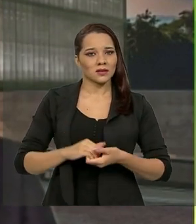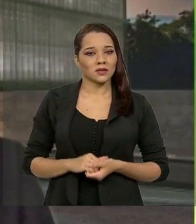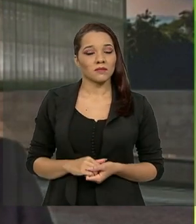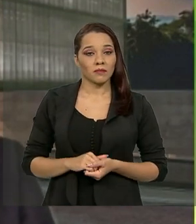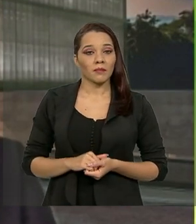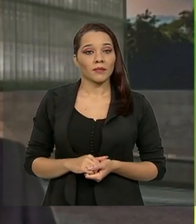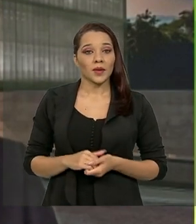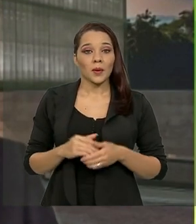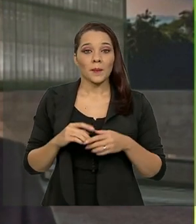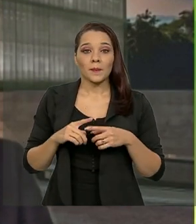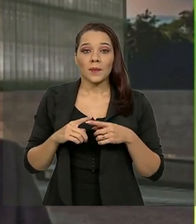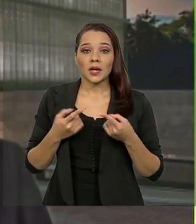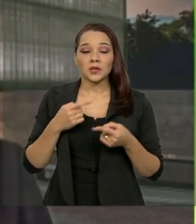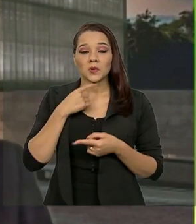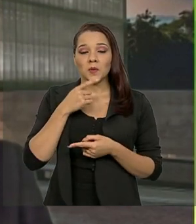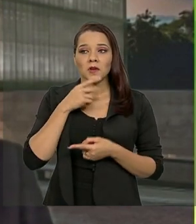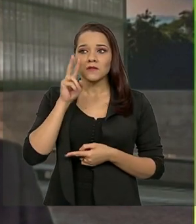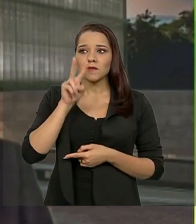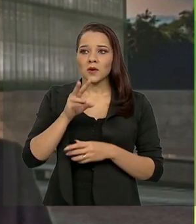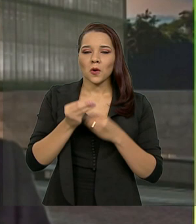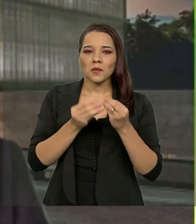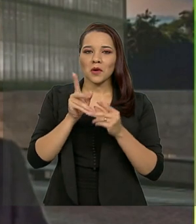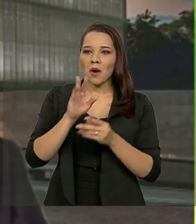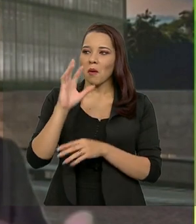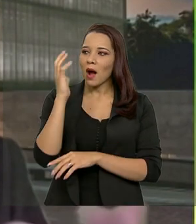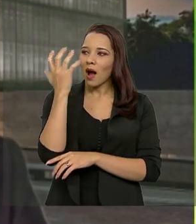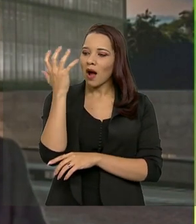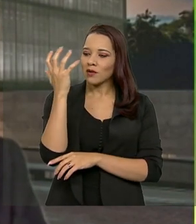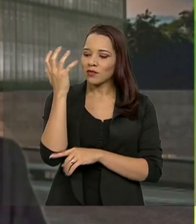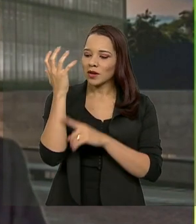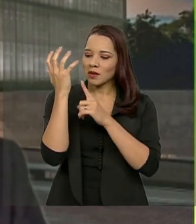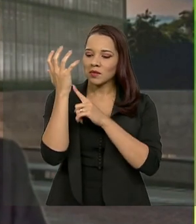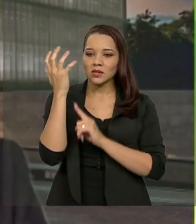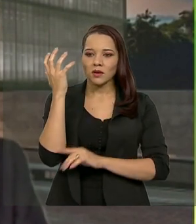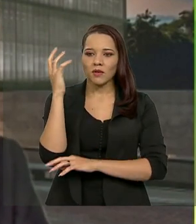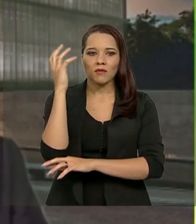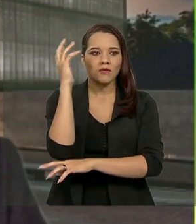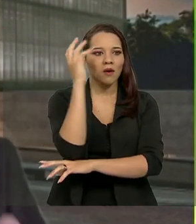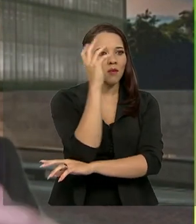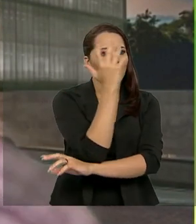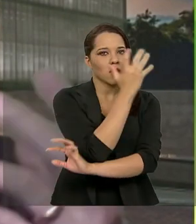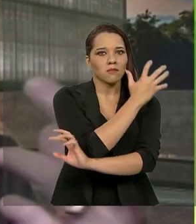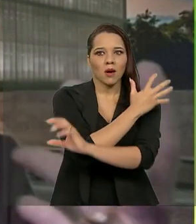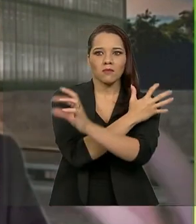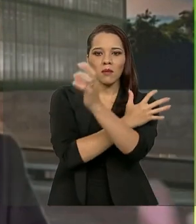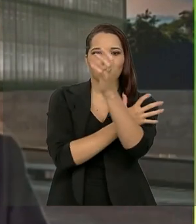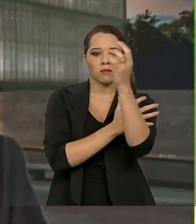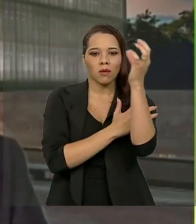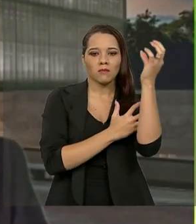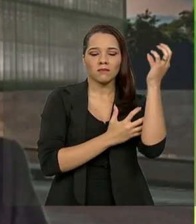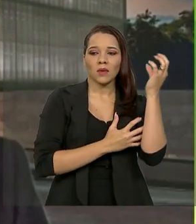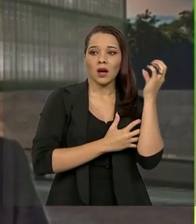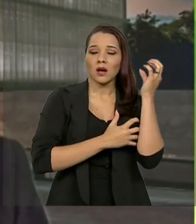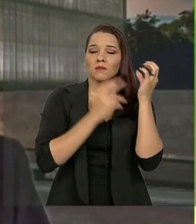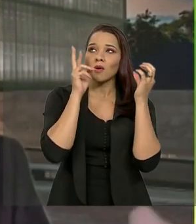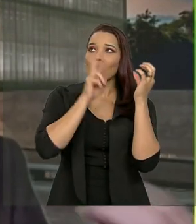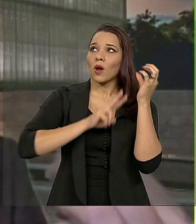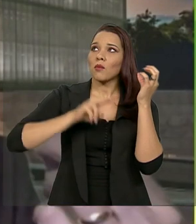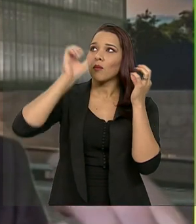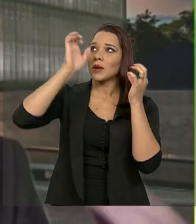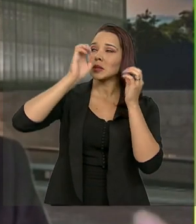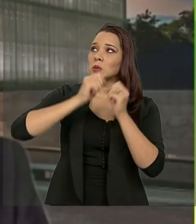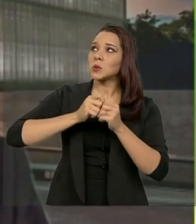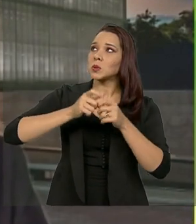nós não podemos olhar a árvore, nós temos que olhar a floresta, nós temos que olhar para o Brasil. E